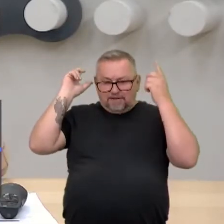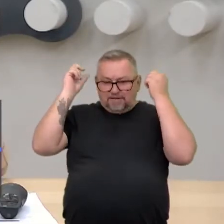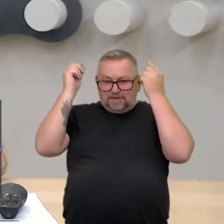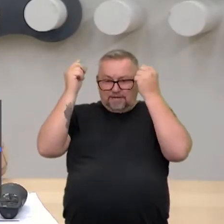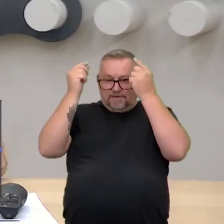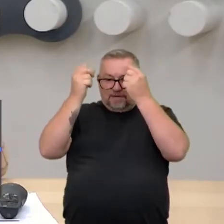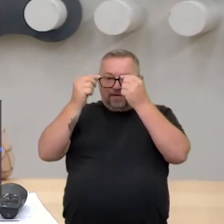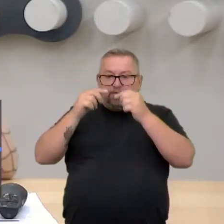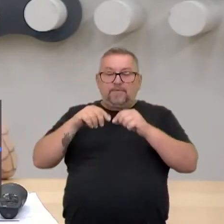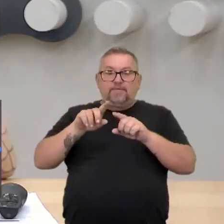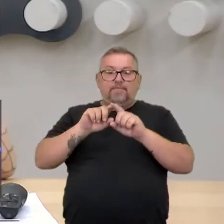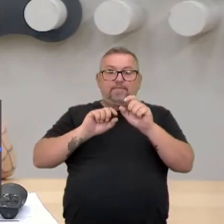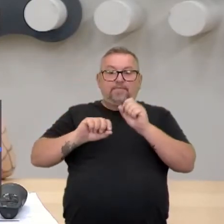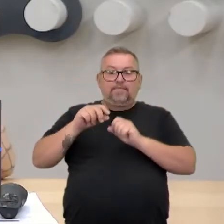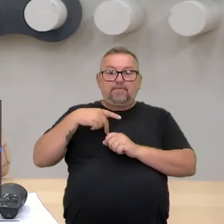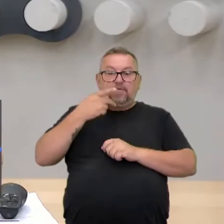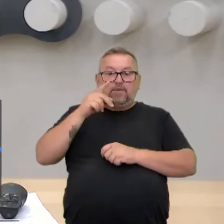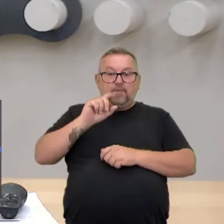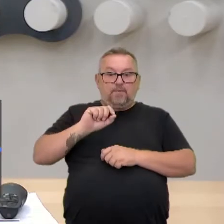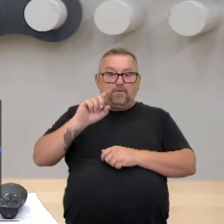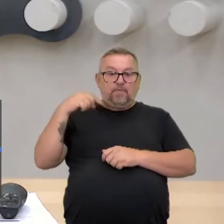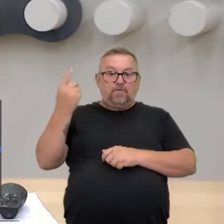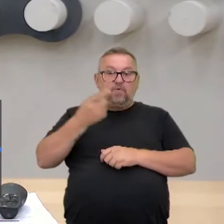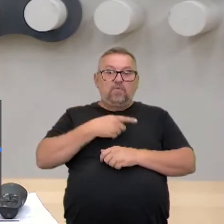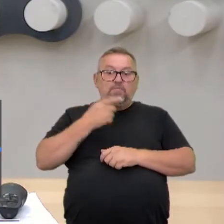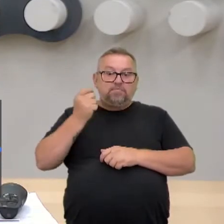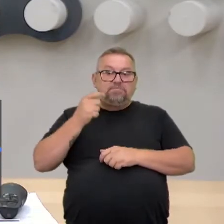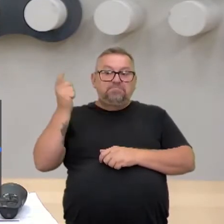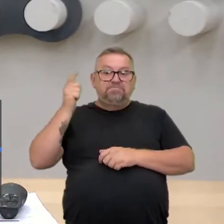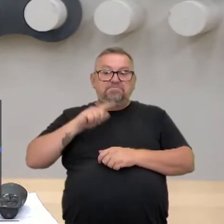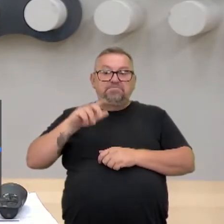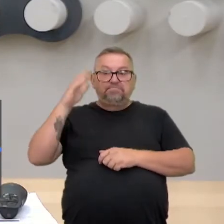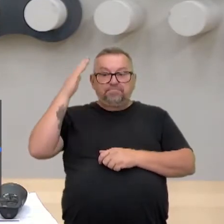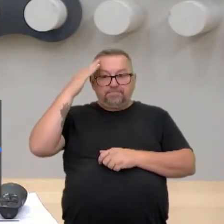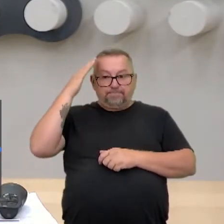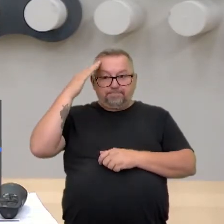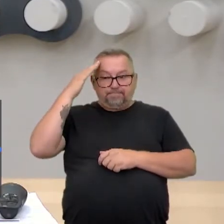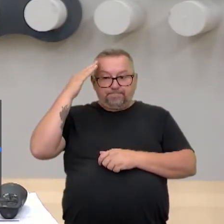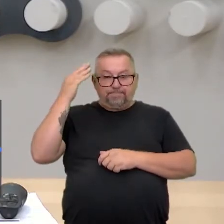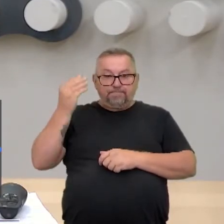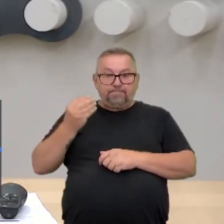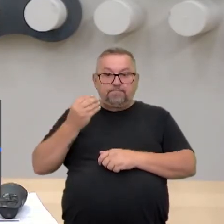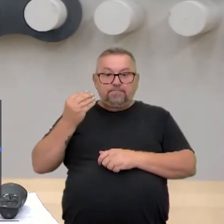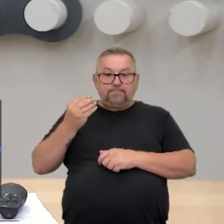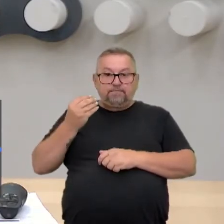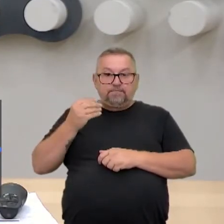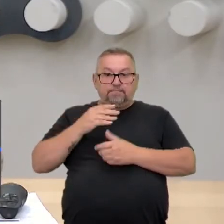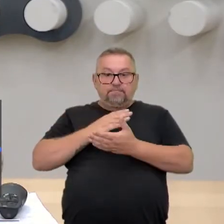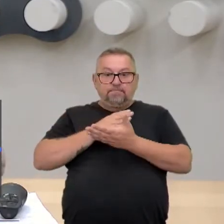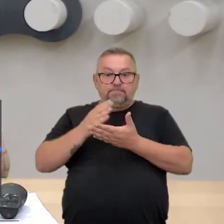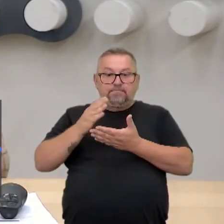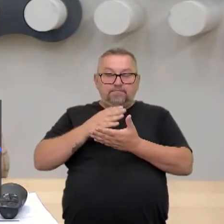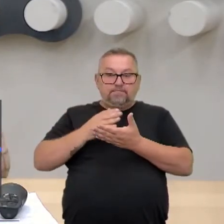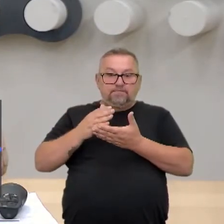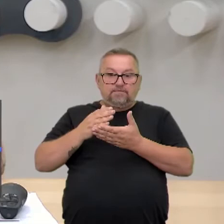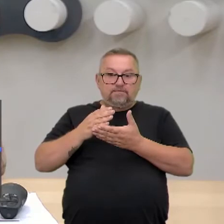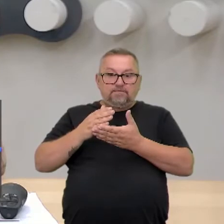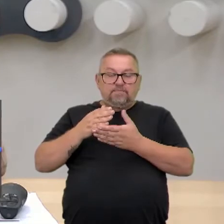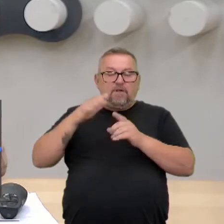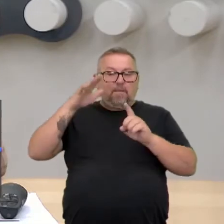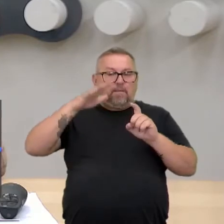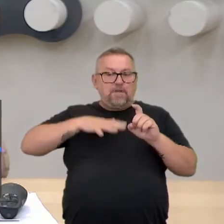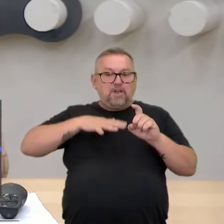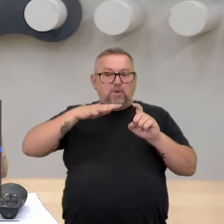teoria da a lista do Platão de certa forma a gente pode compreendê-la melhor a partir desse mito que ficou